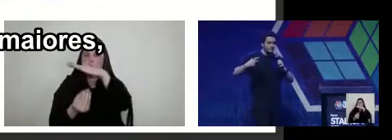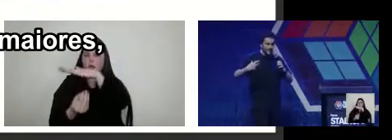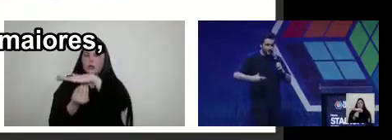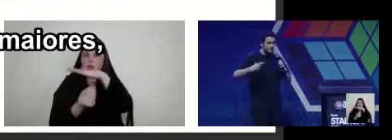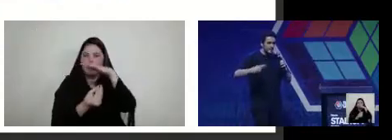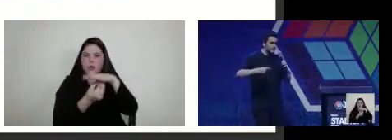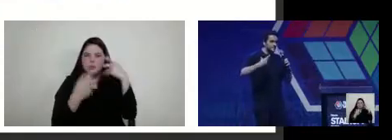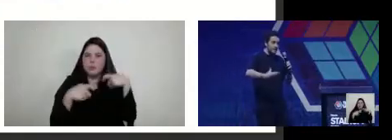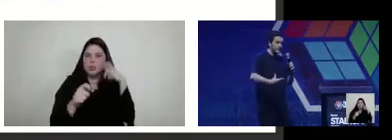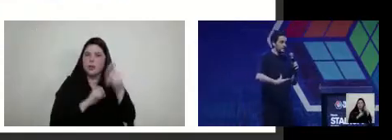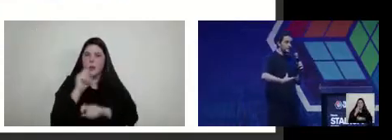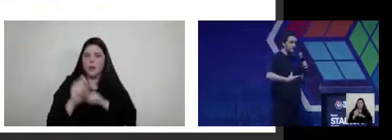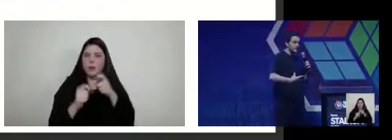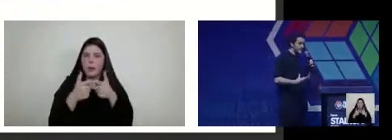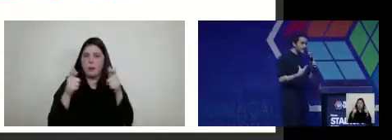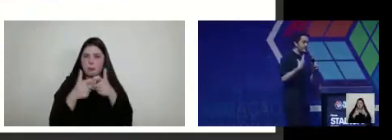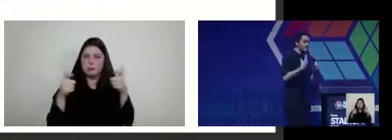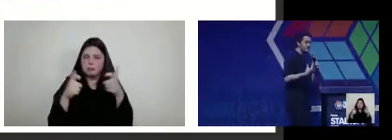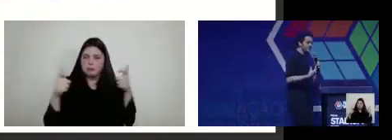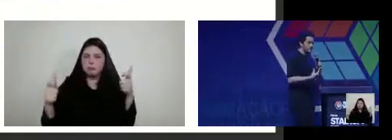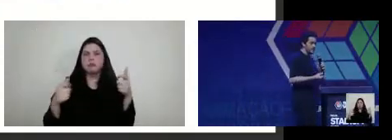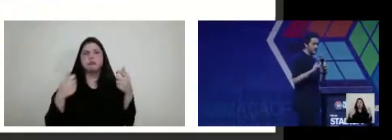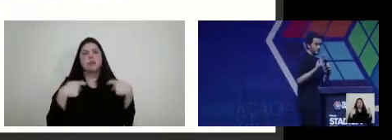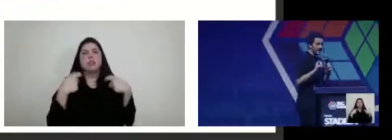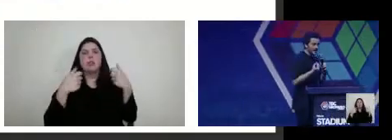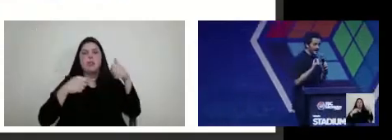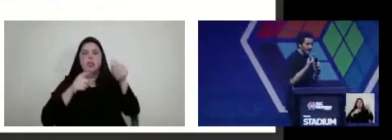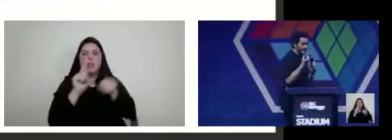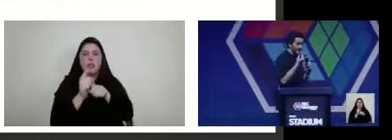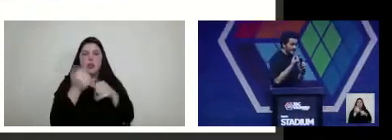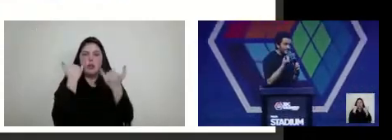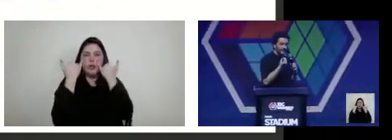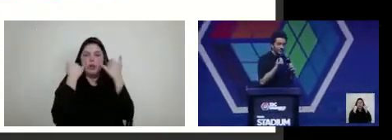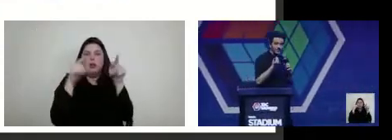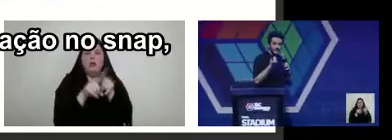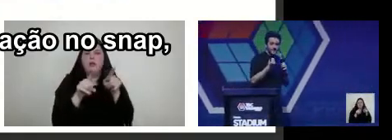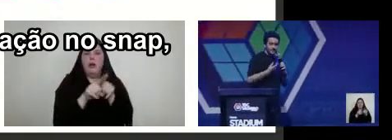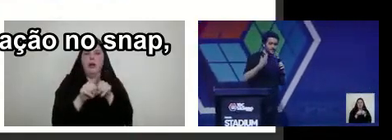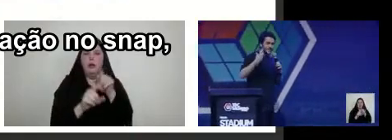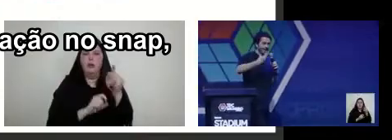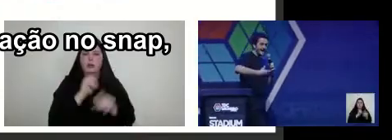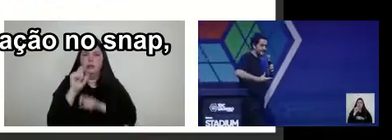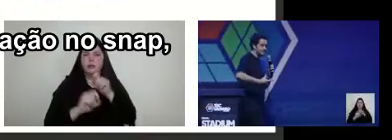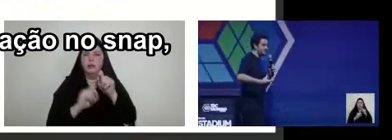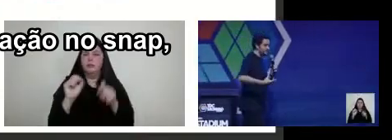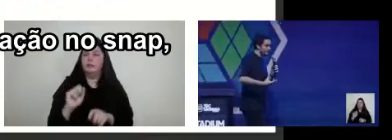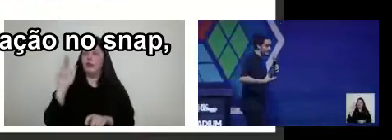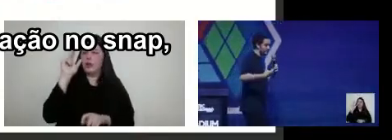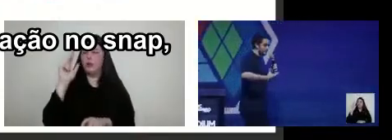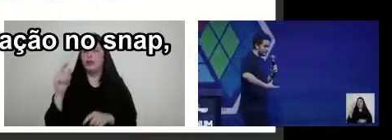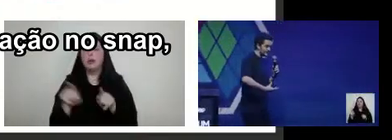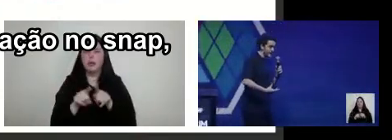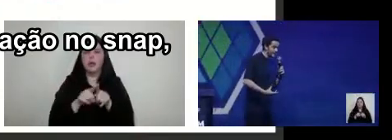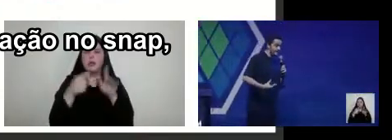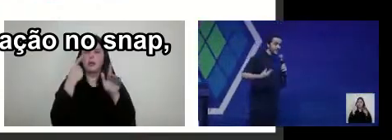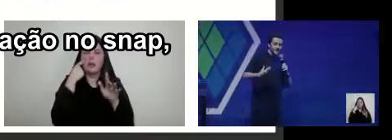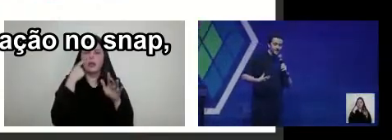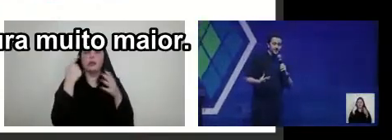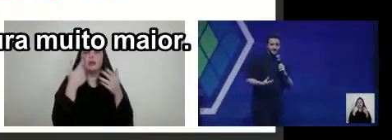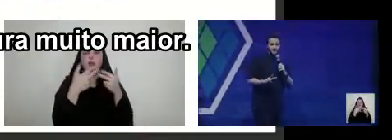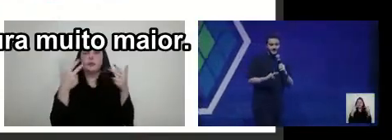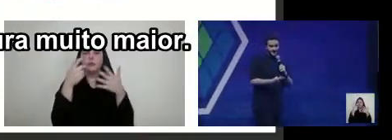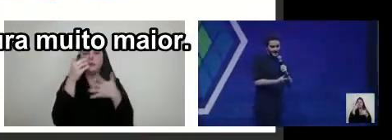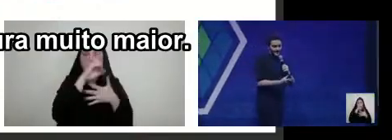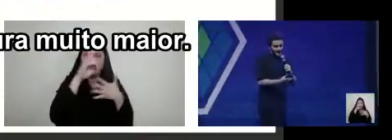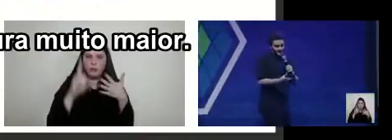vez maiores, maiores e maiores. Isso é informação, isso tem valor. E você carregar esse tipo de informação no CNAPP